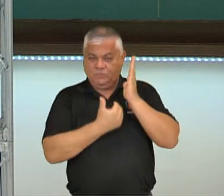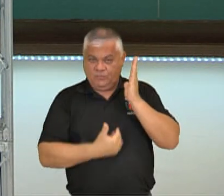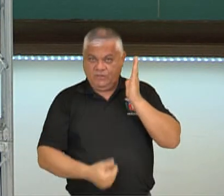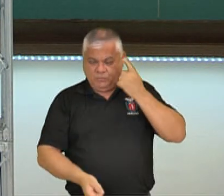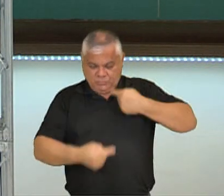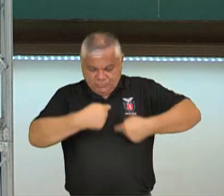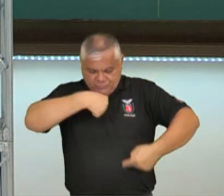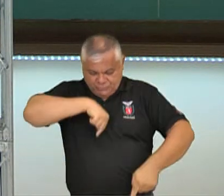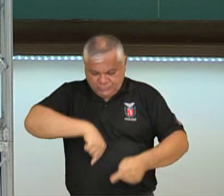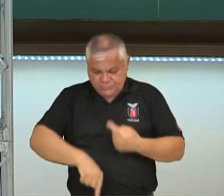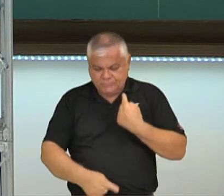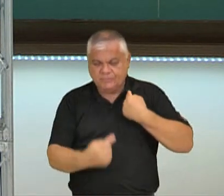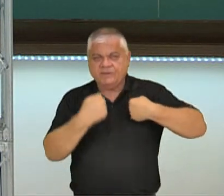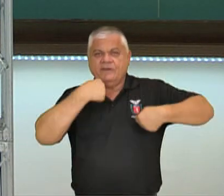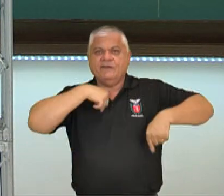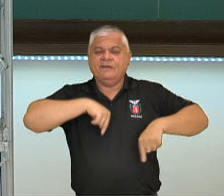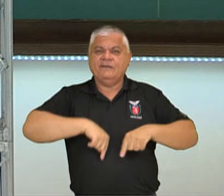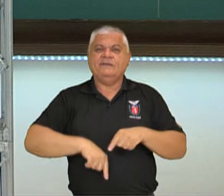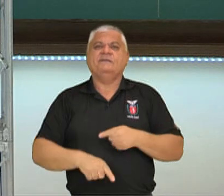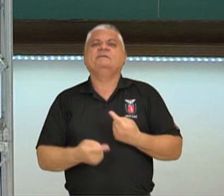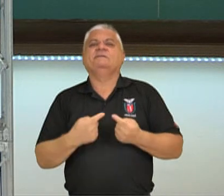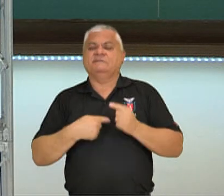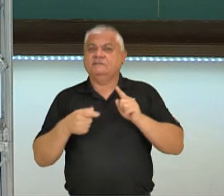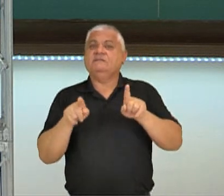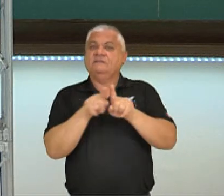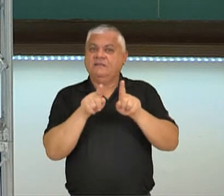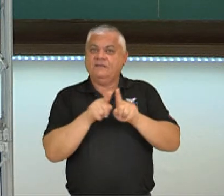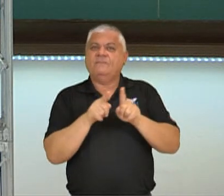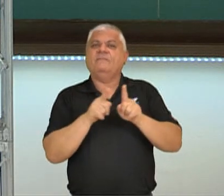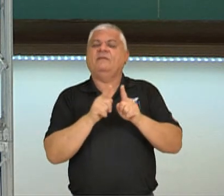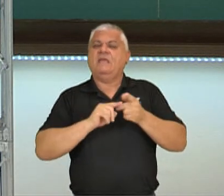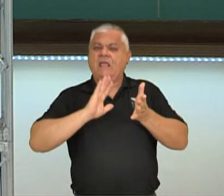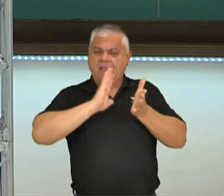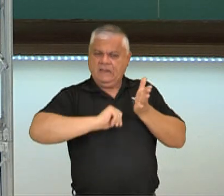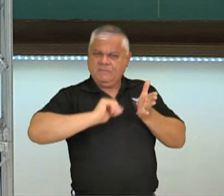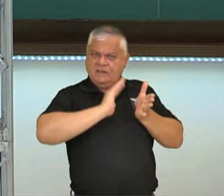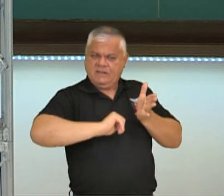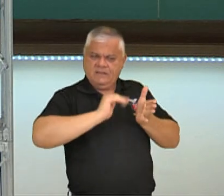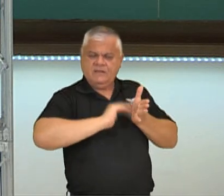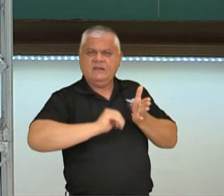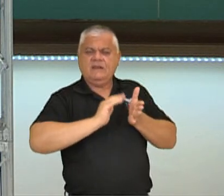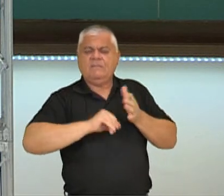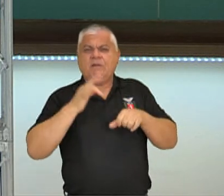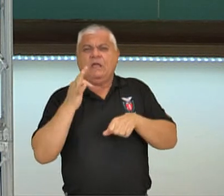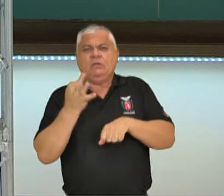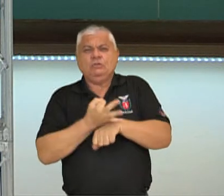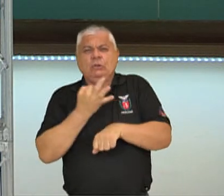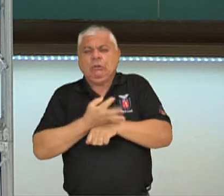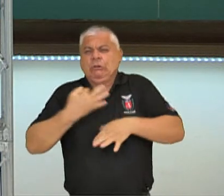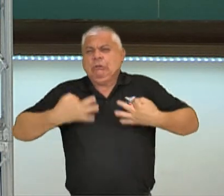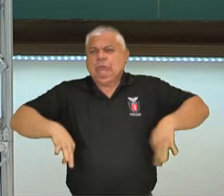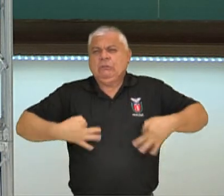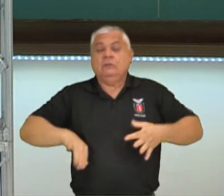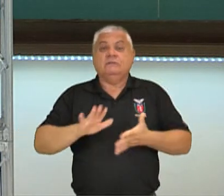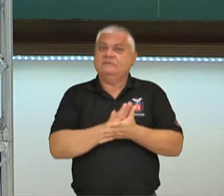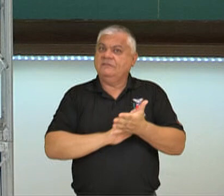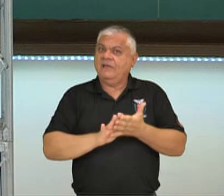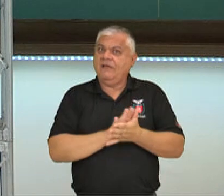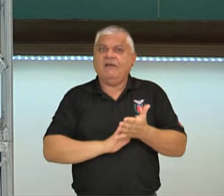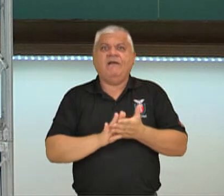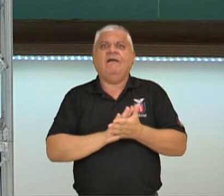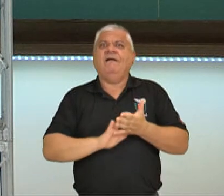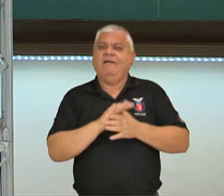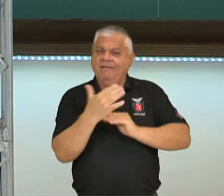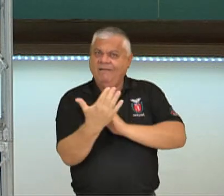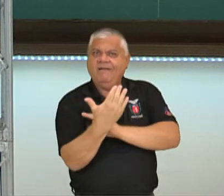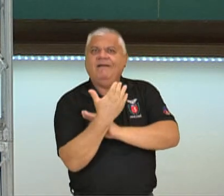circulatório traz, né, para retirar do músculo, para não ficar causando dor, tá? Então, todo esse sistema funciona